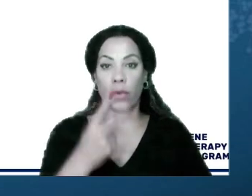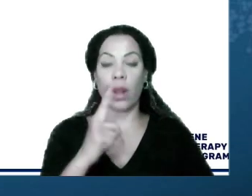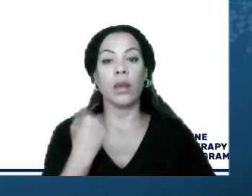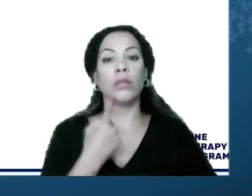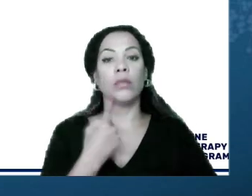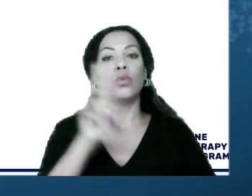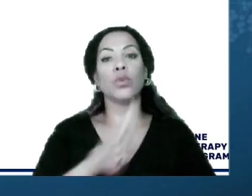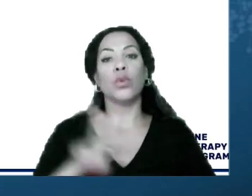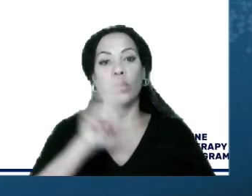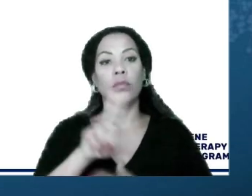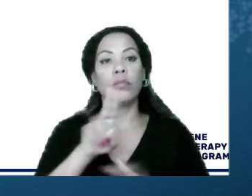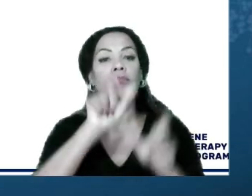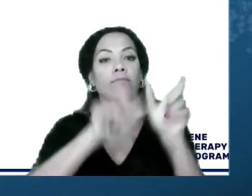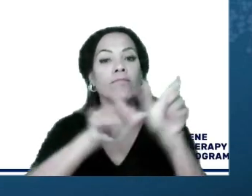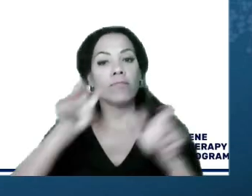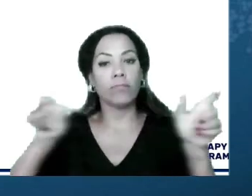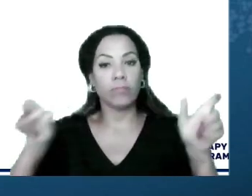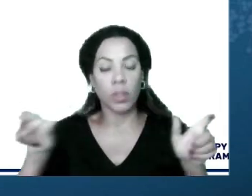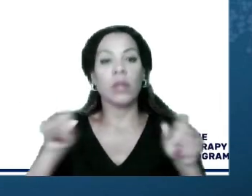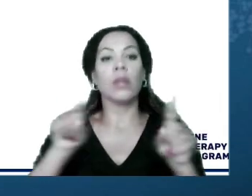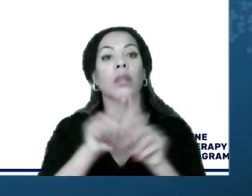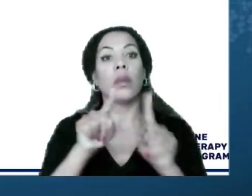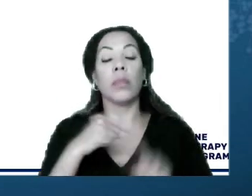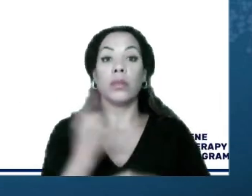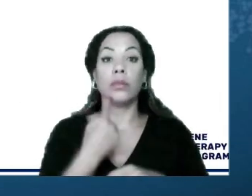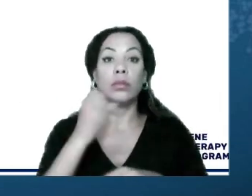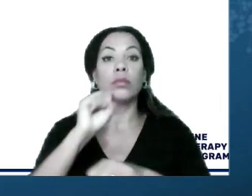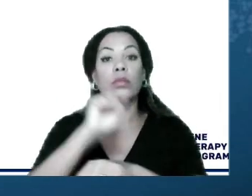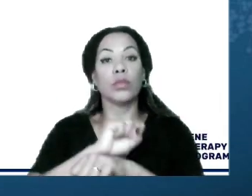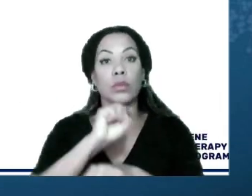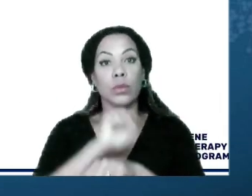usou os indivíduos e a gente espera